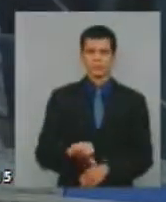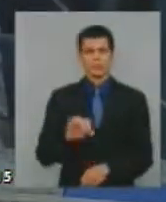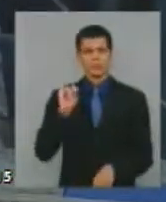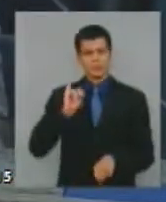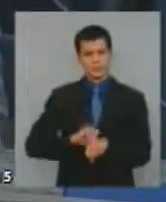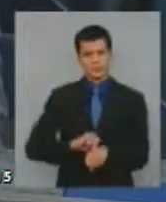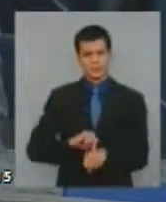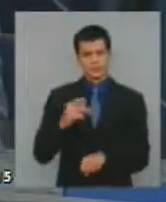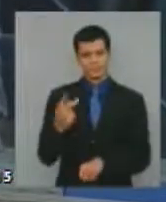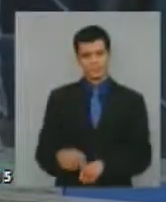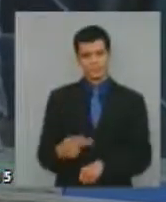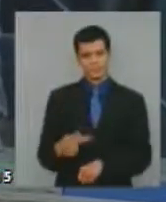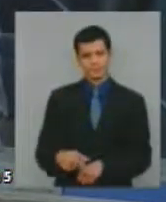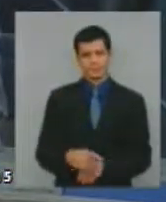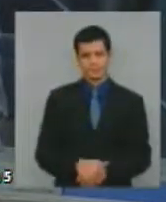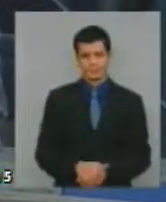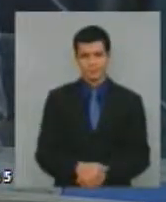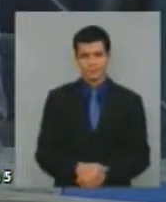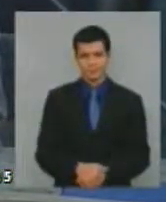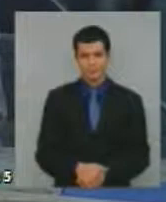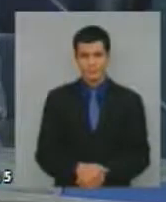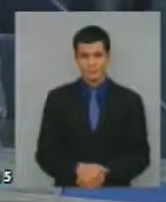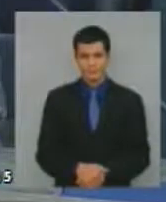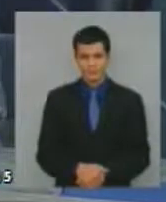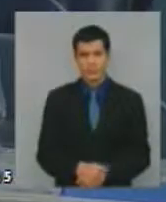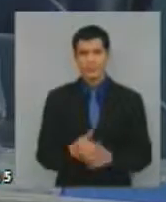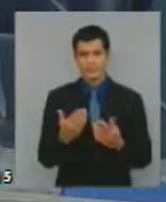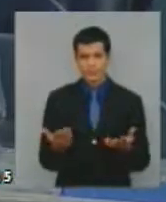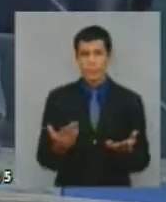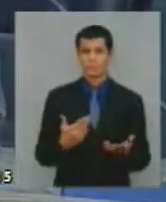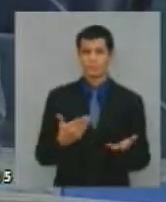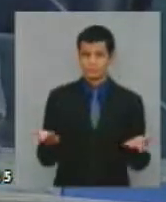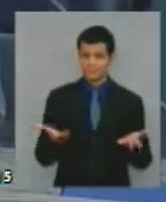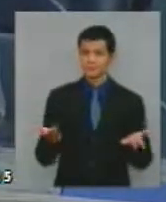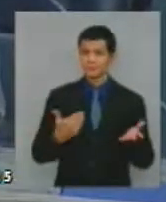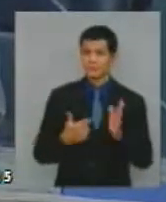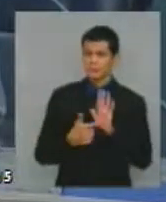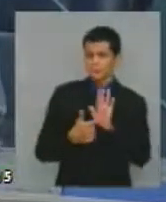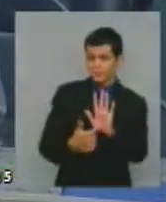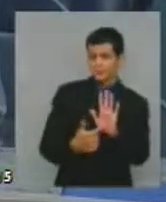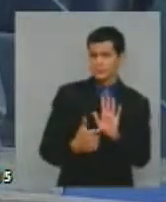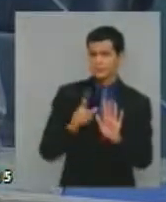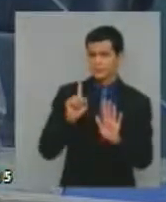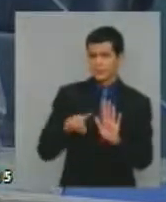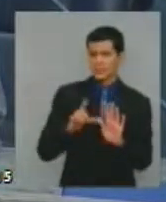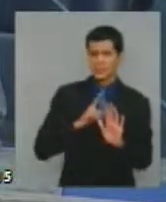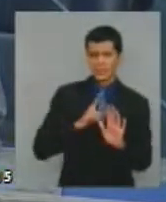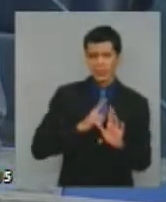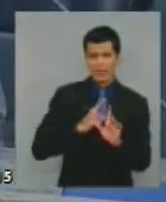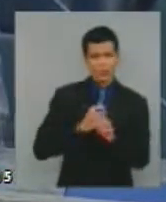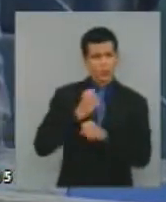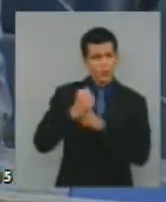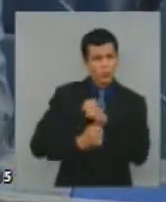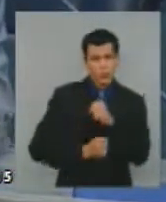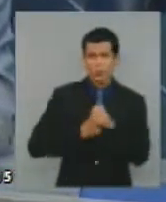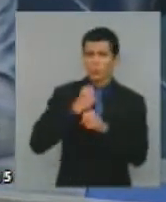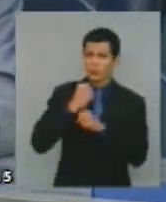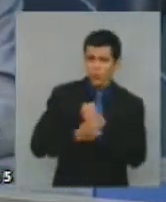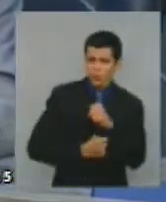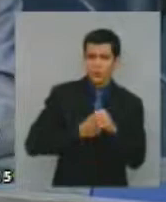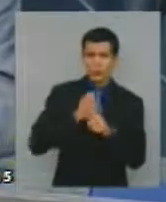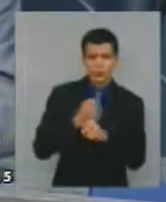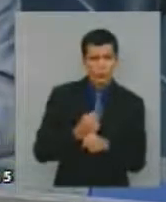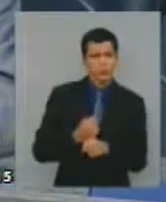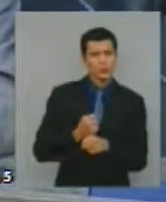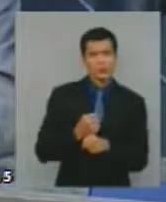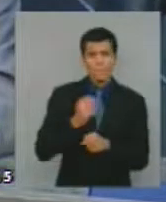ter uma ideia, aqui no plenário, e a sociedade se mata por ano no Brasil o que se matou na Guerra